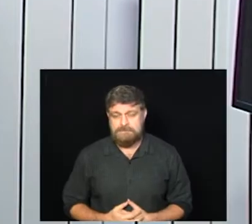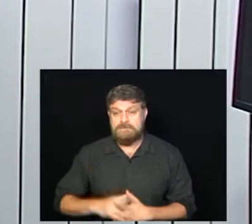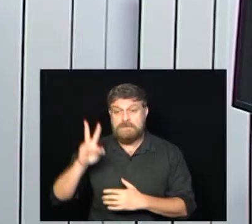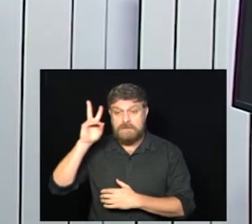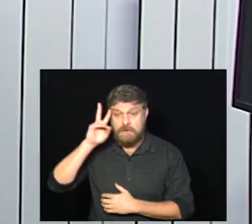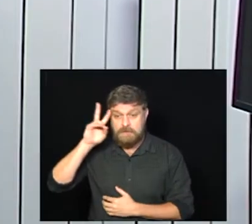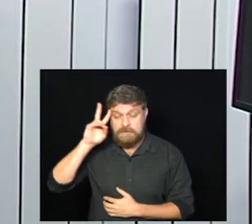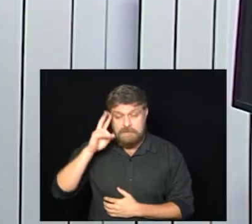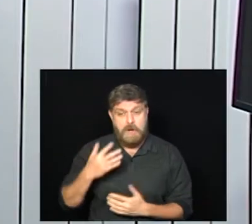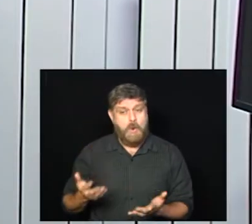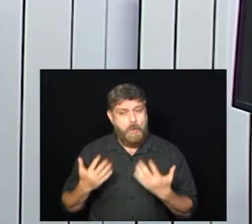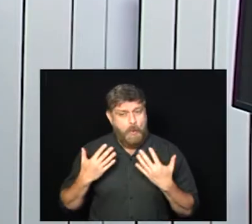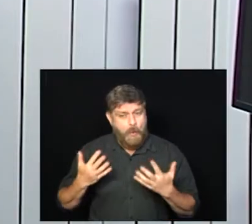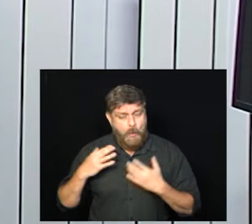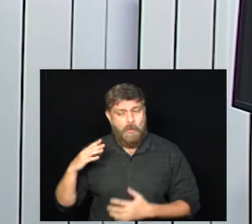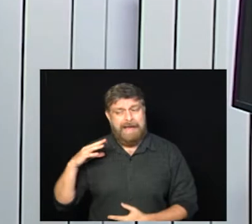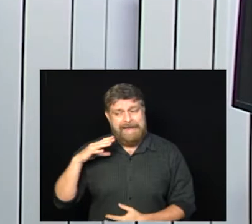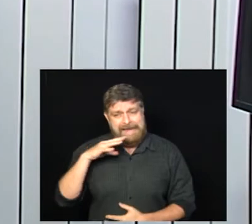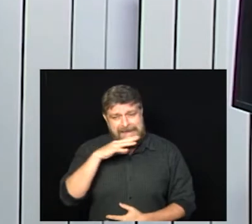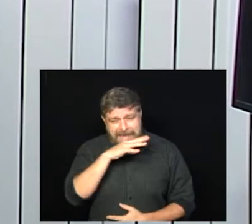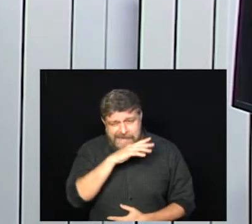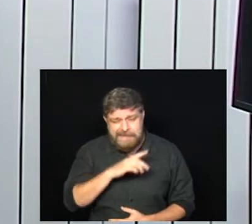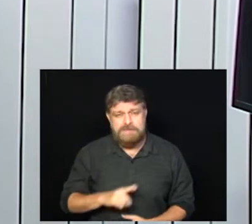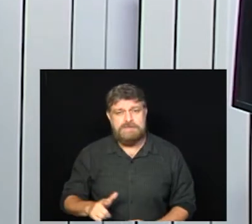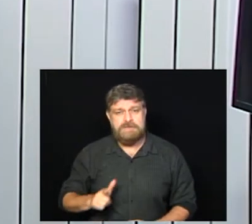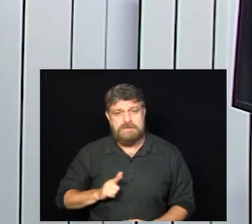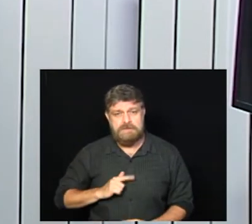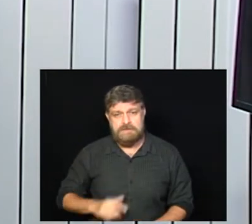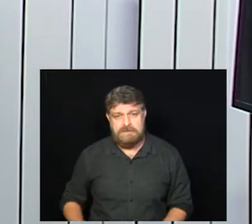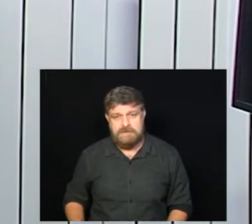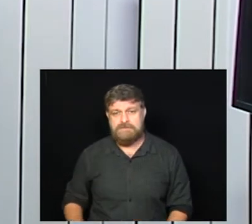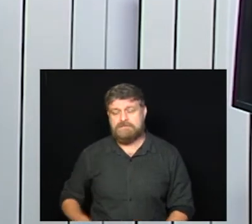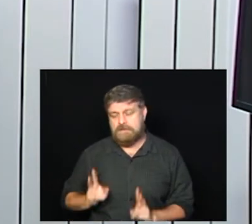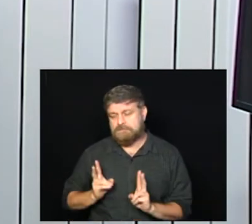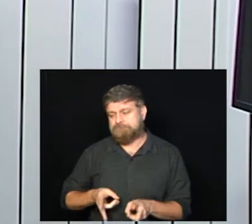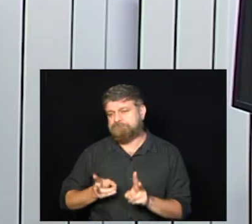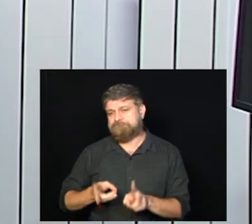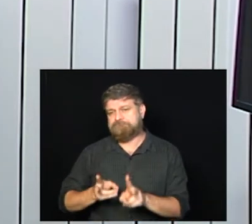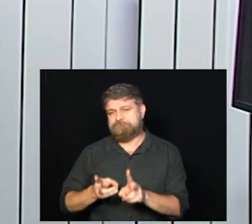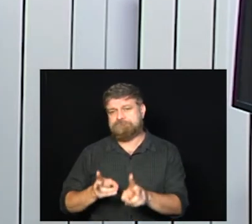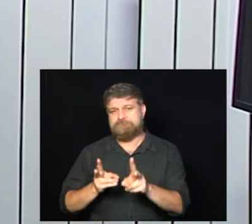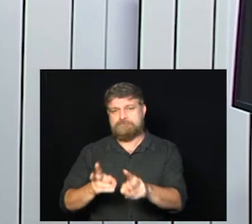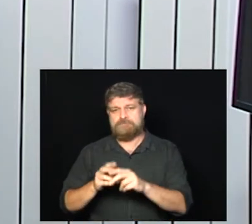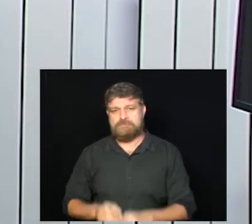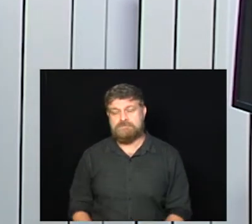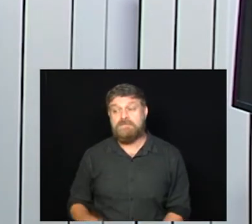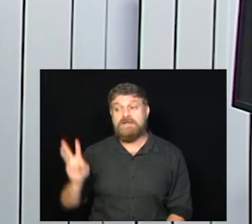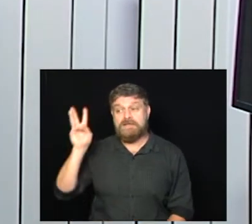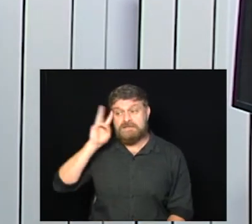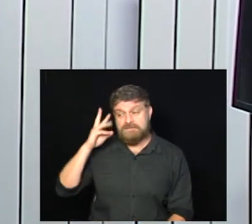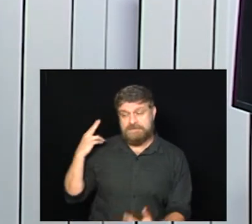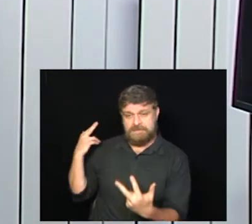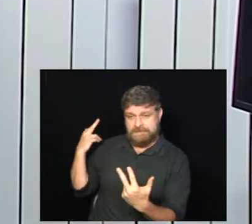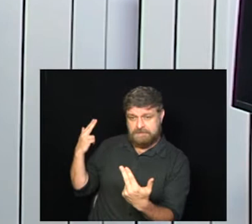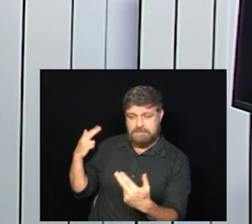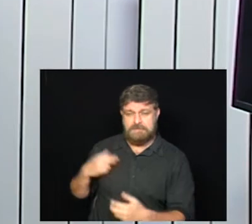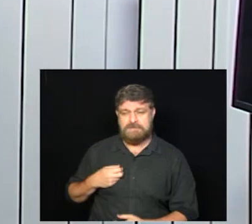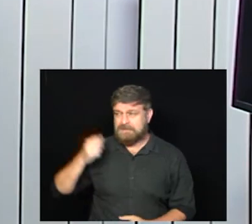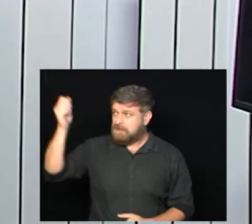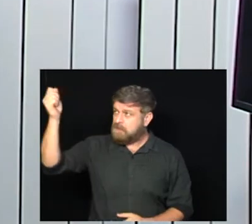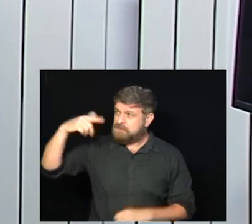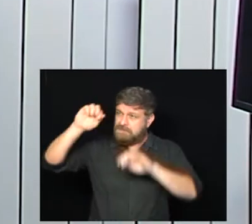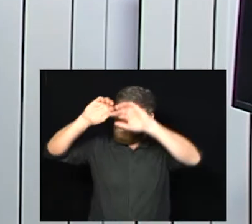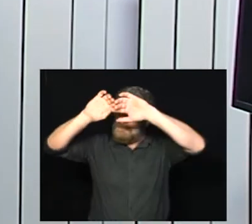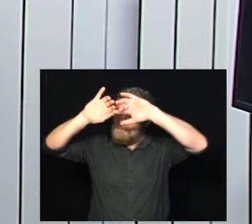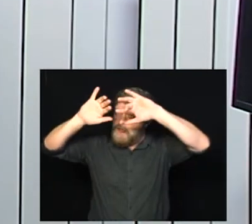Segunda-feira quente em Campinas, de muito calor, e esta condição vai permanecer para a terça-feira. Com o sol aparecendo